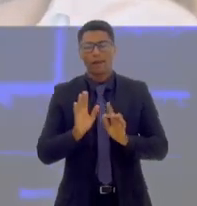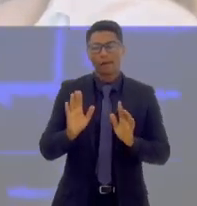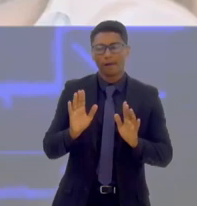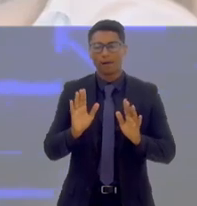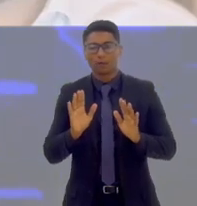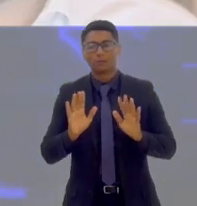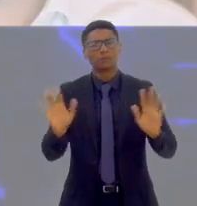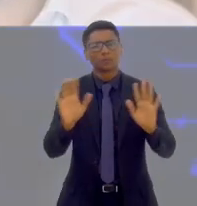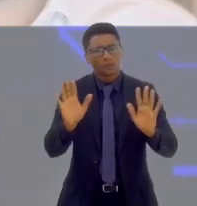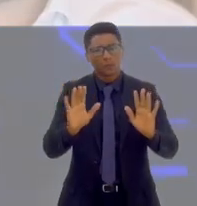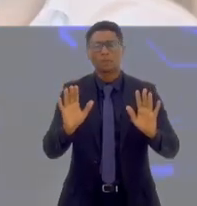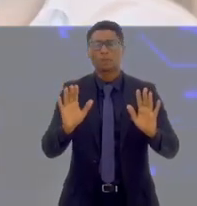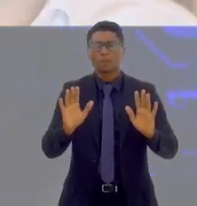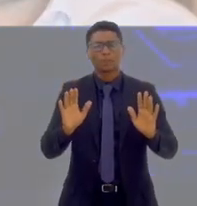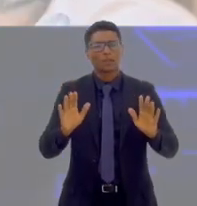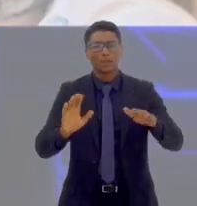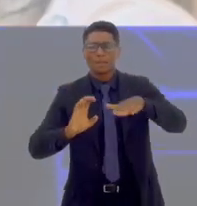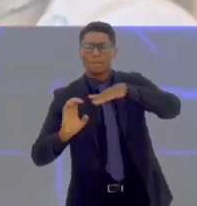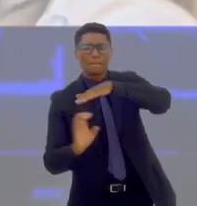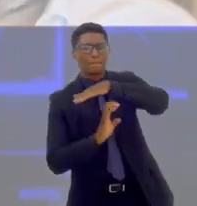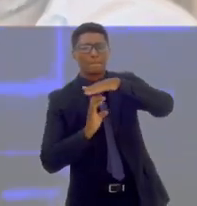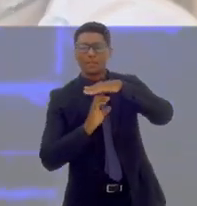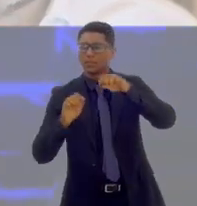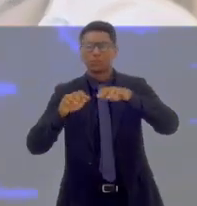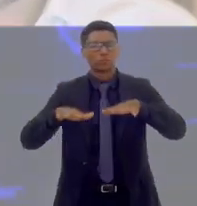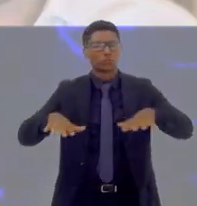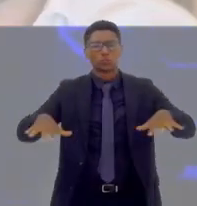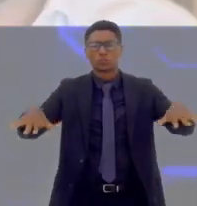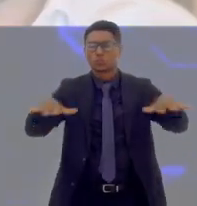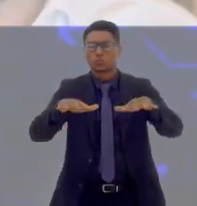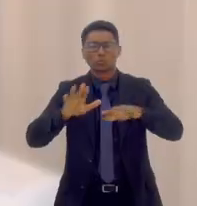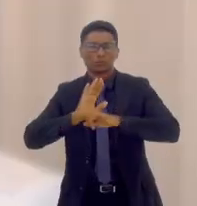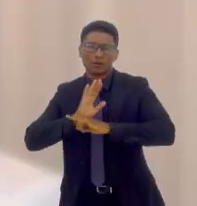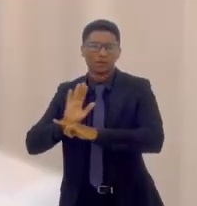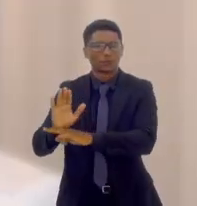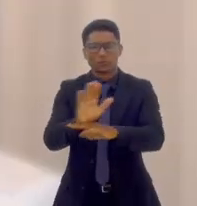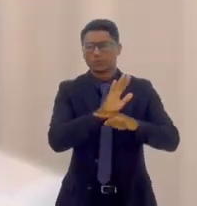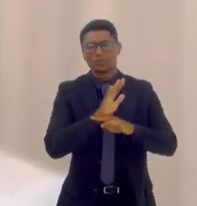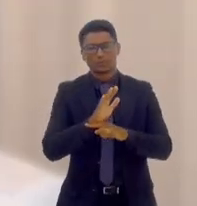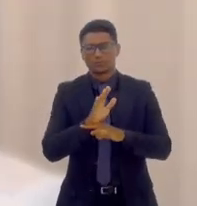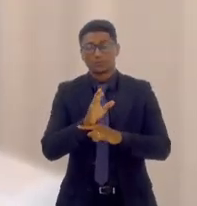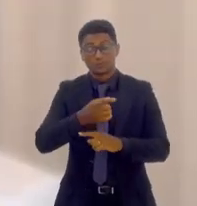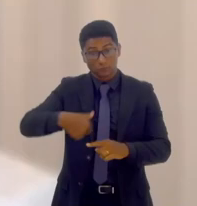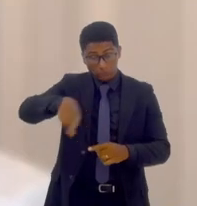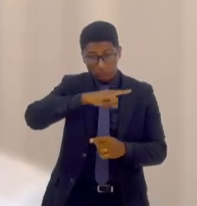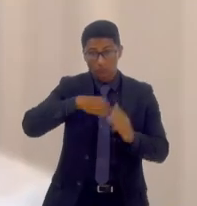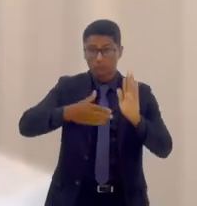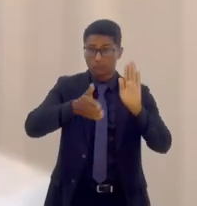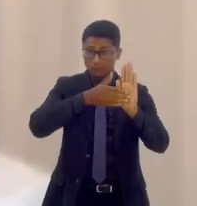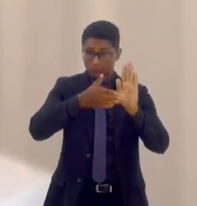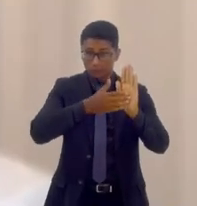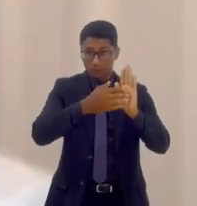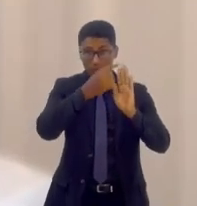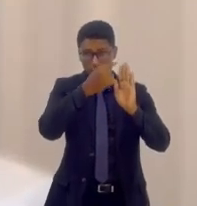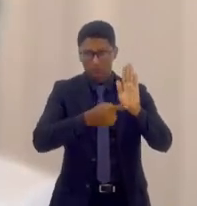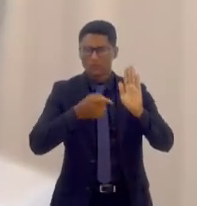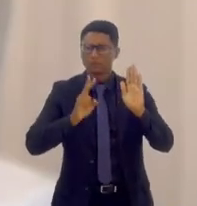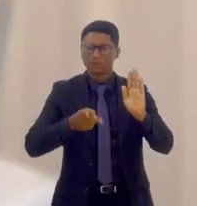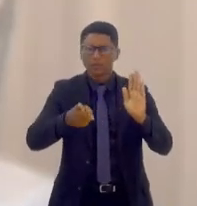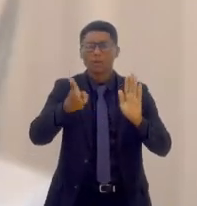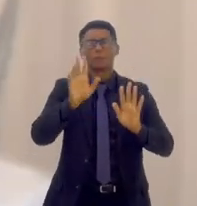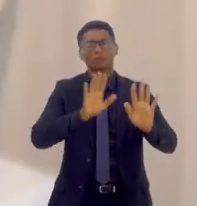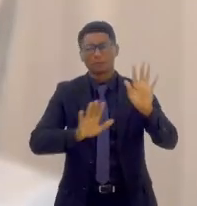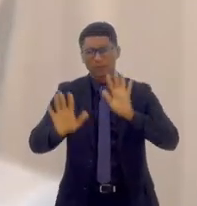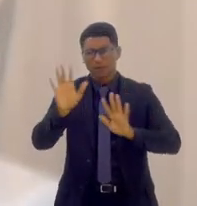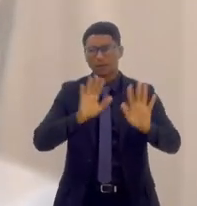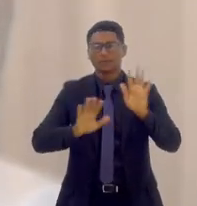está olhando o interesse da comunidade empresarial como um todo, né? Então, assim, as nossas propostas costumam ser muito